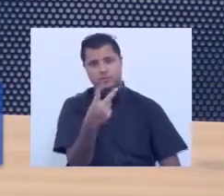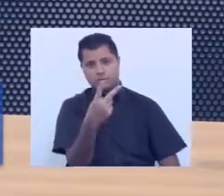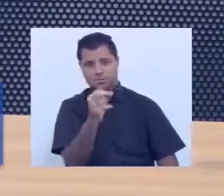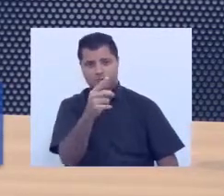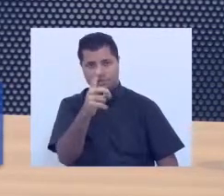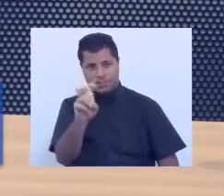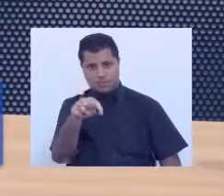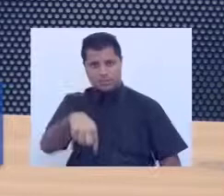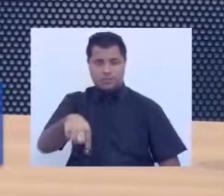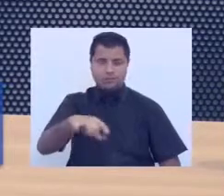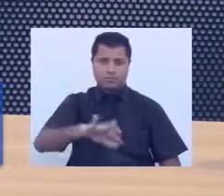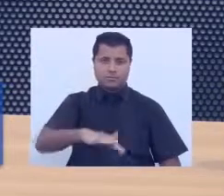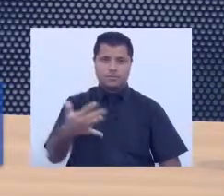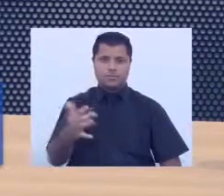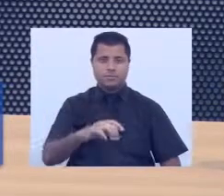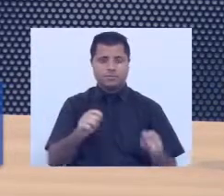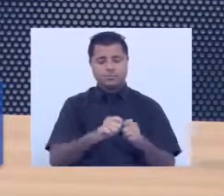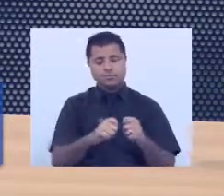2016,